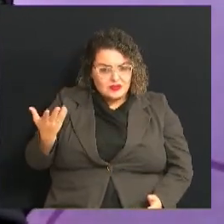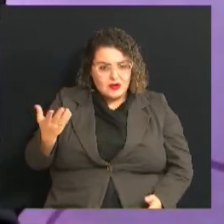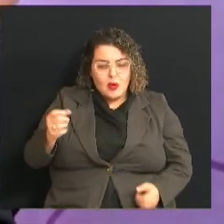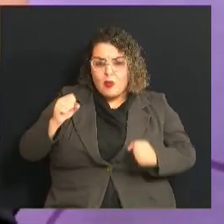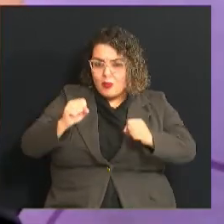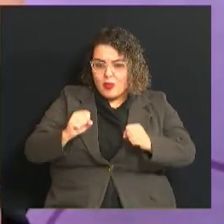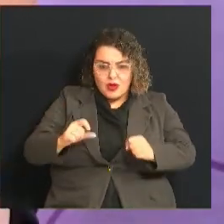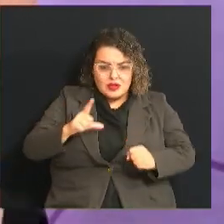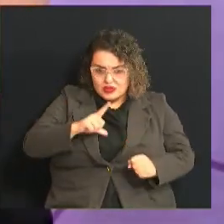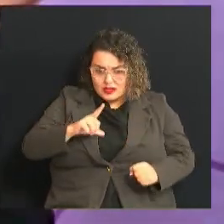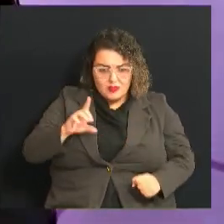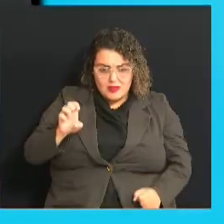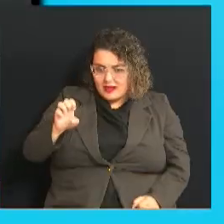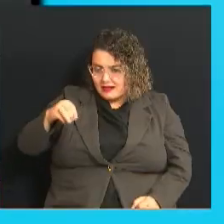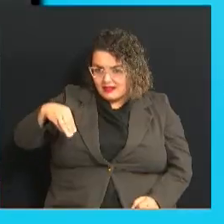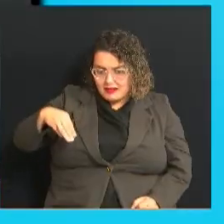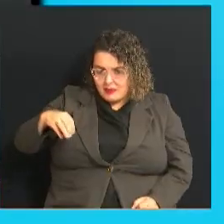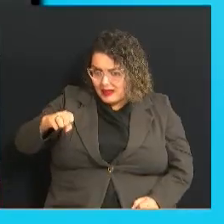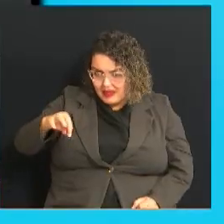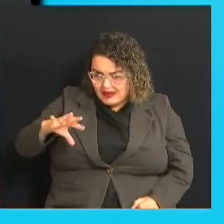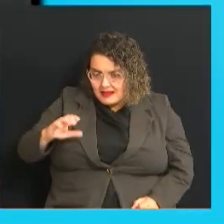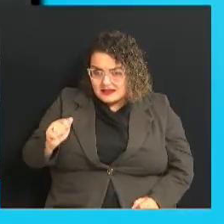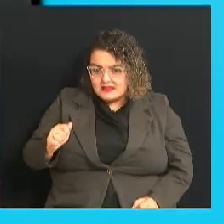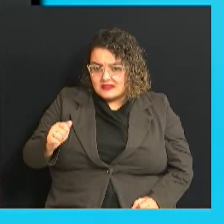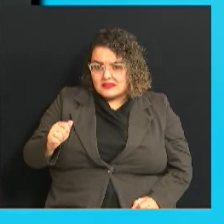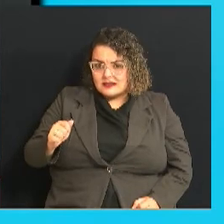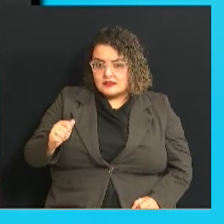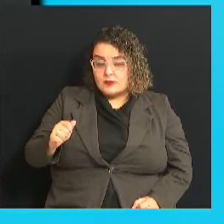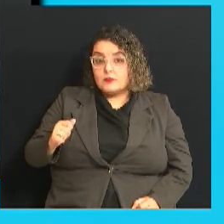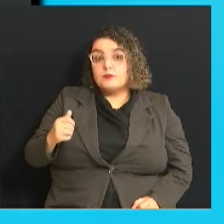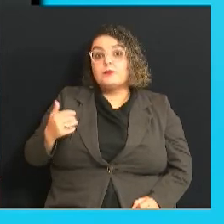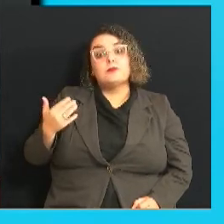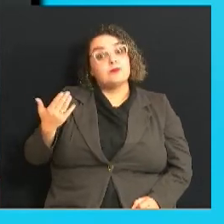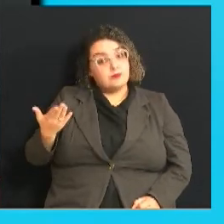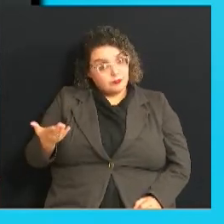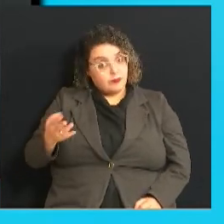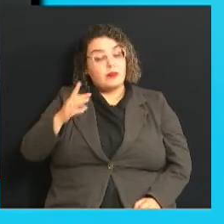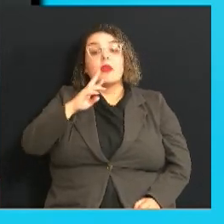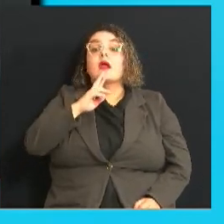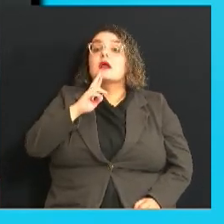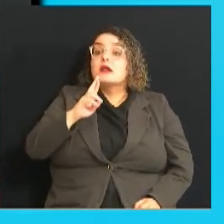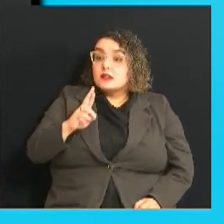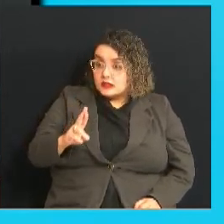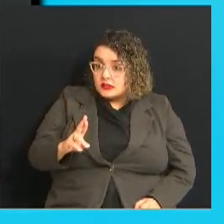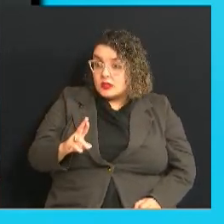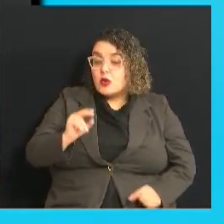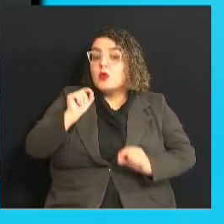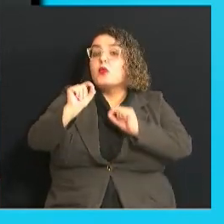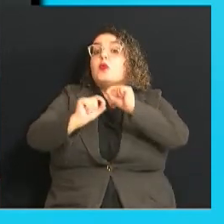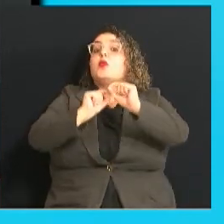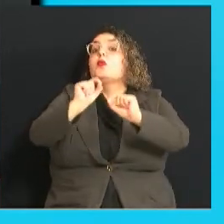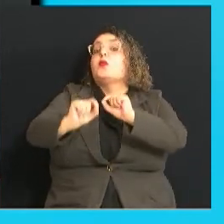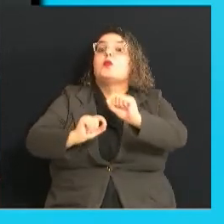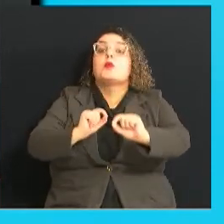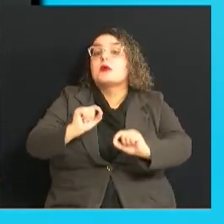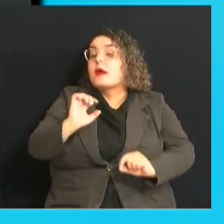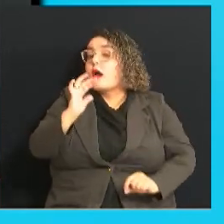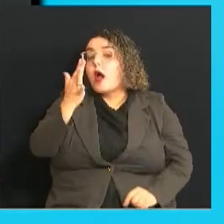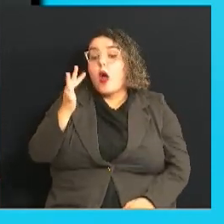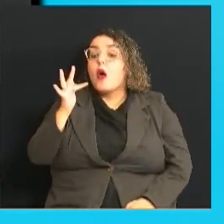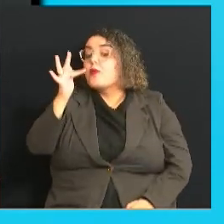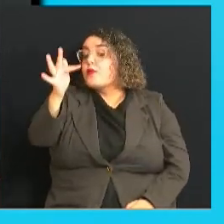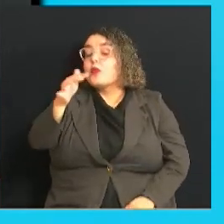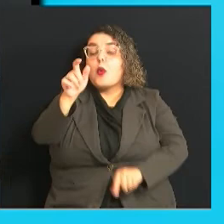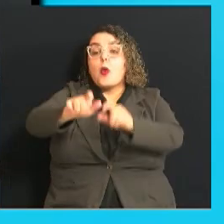uma demência, por exemplo? Tá. Essa resposta do que vai acontecer com as